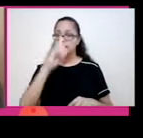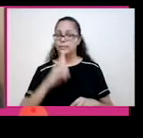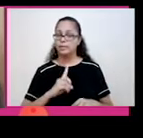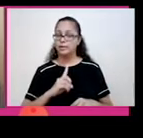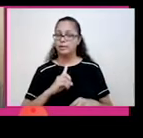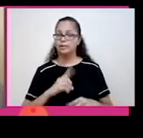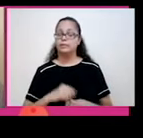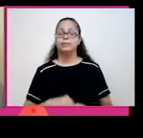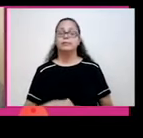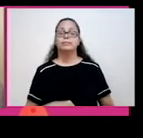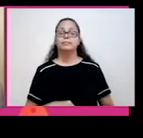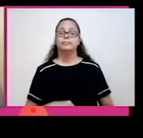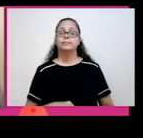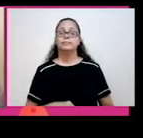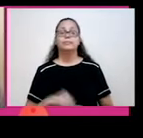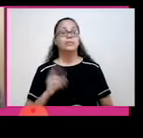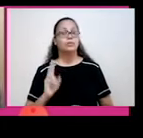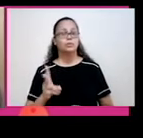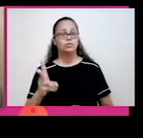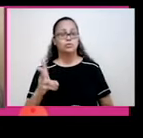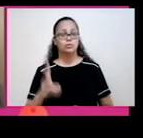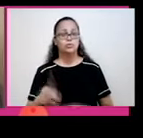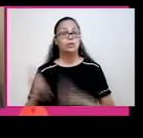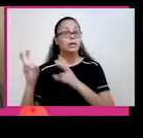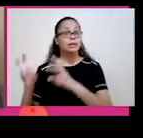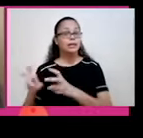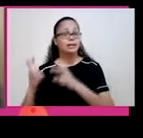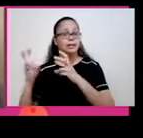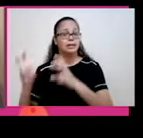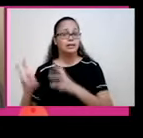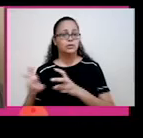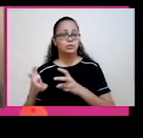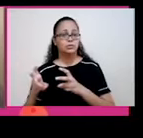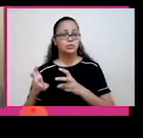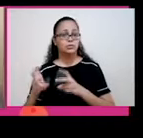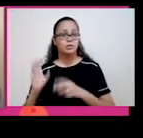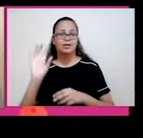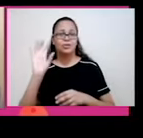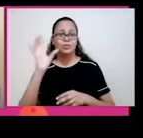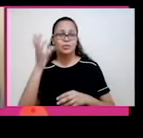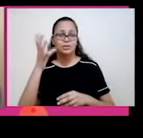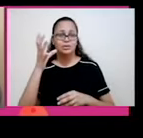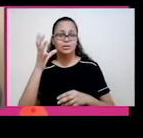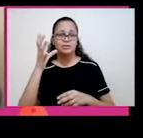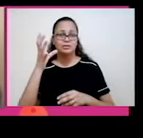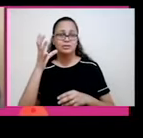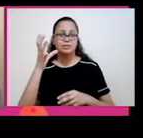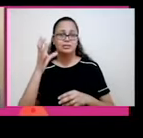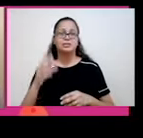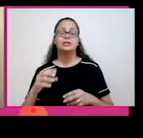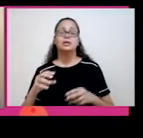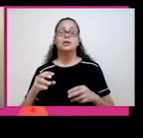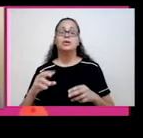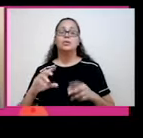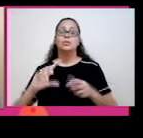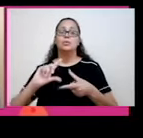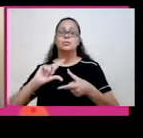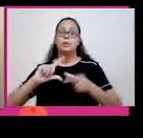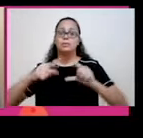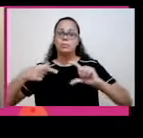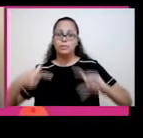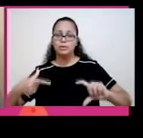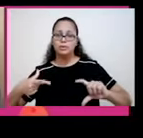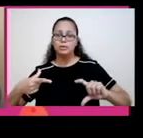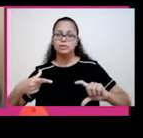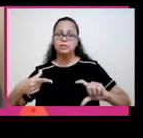certo? Continuando. Na agricultura, aconteceu uma modernização recente, mas ainda o país convive